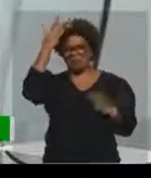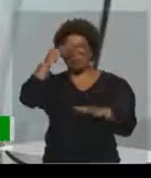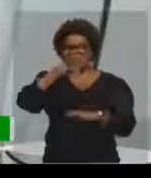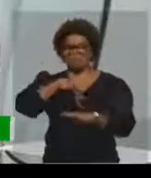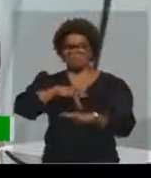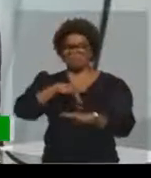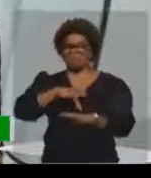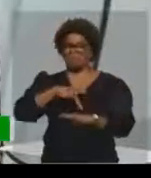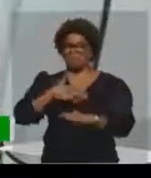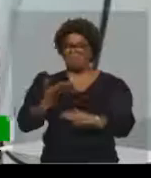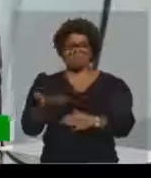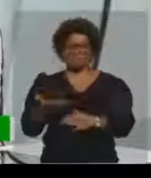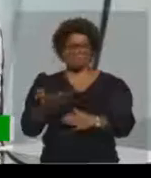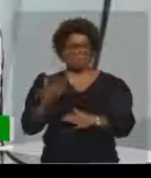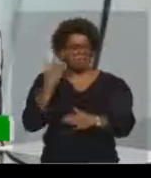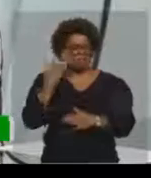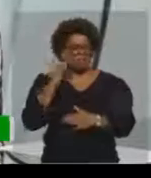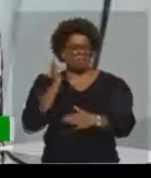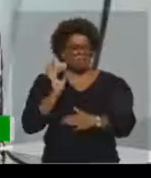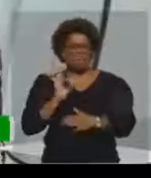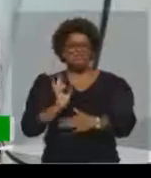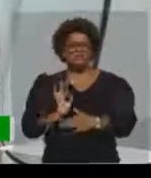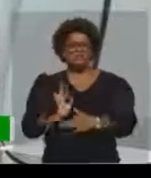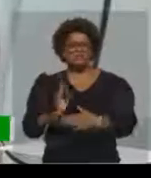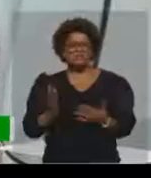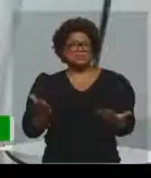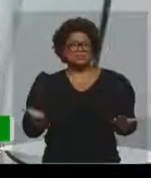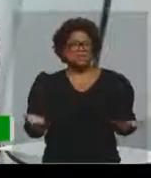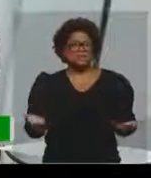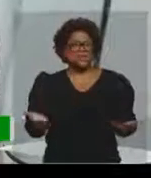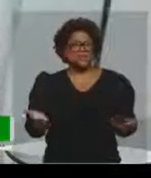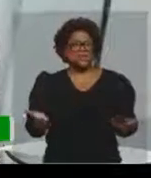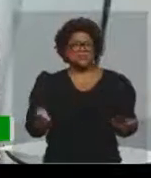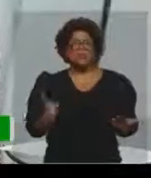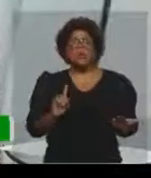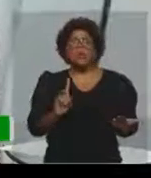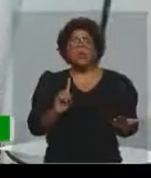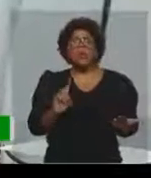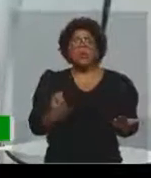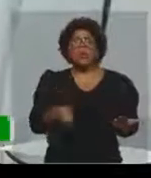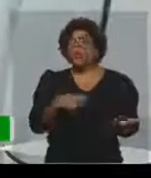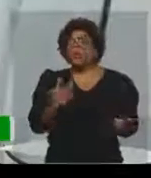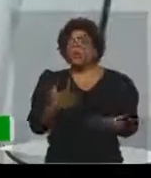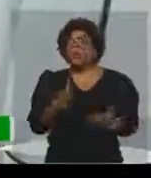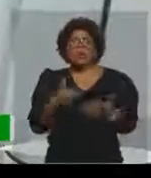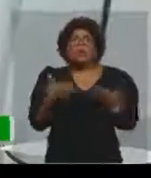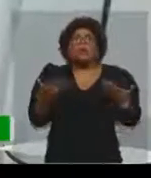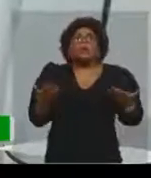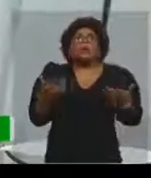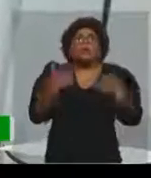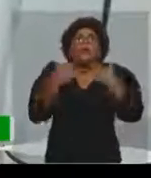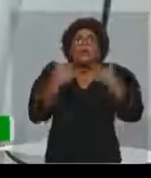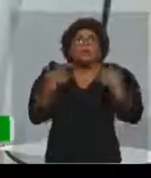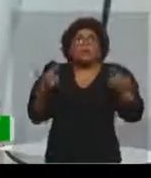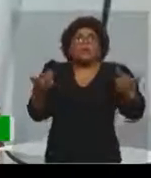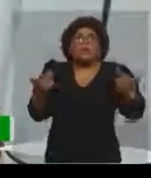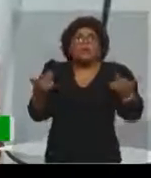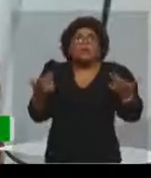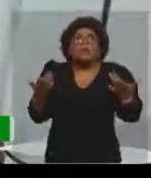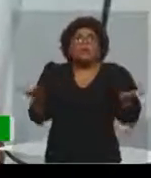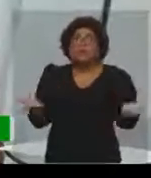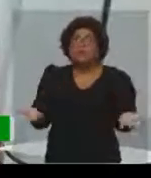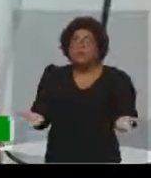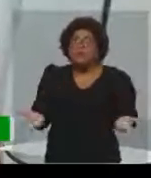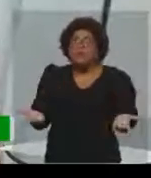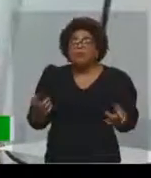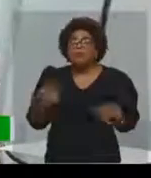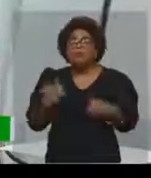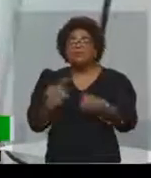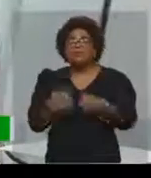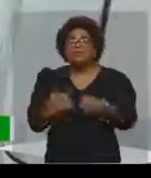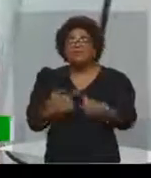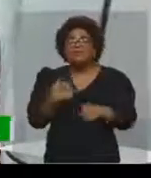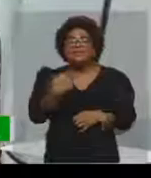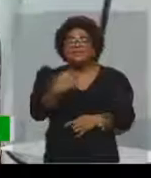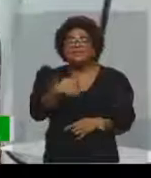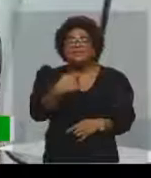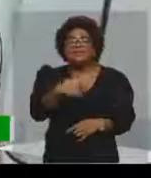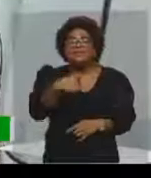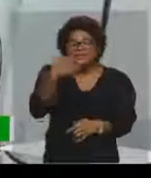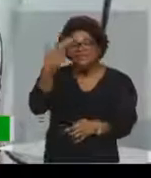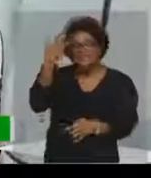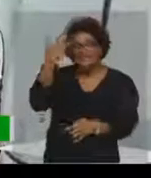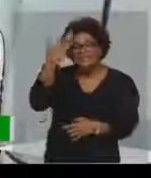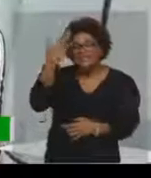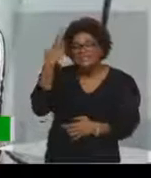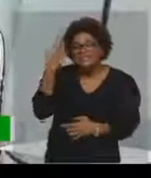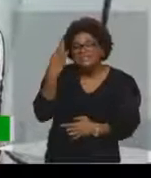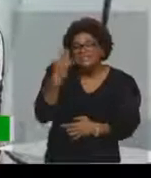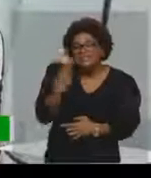entendi essa charge, ou não achou, não encontrou o humor, porque ele precisa estar por dentro dos